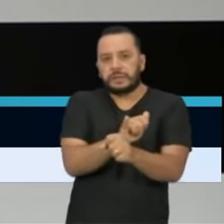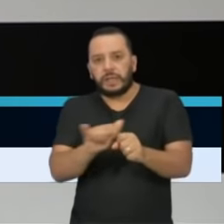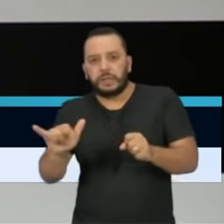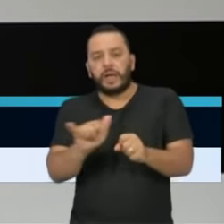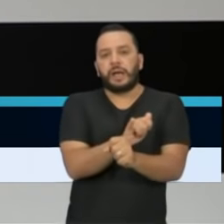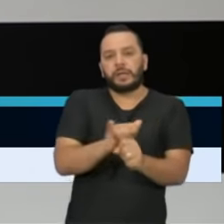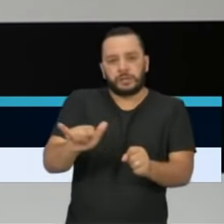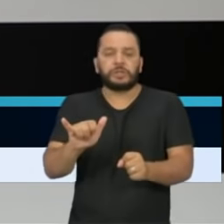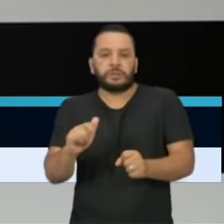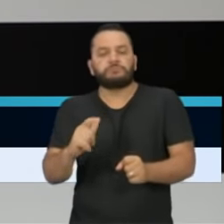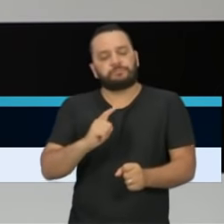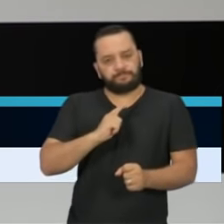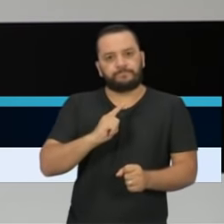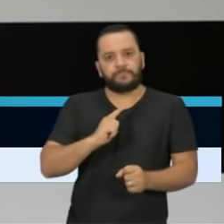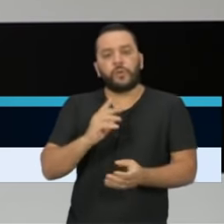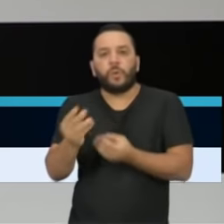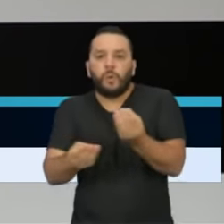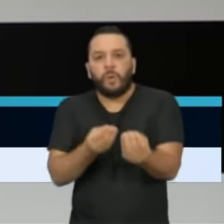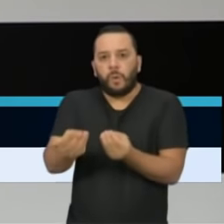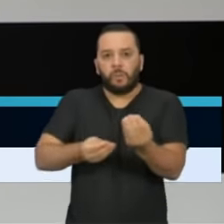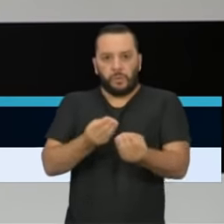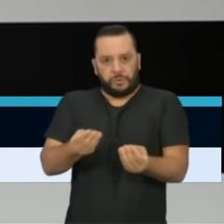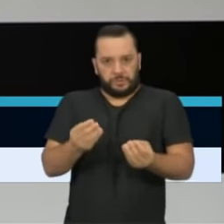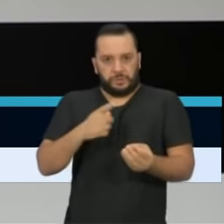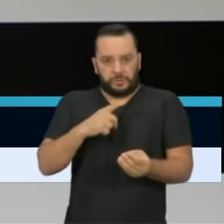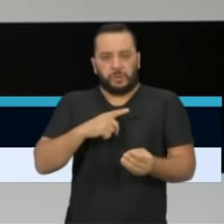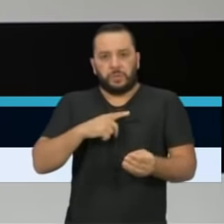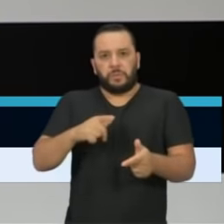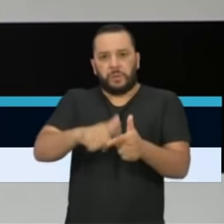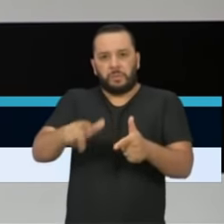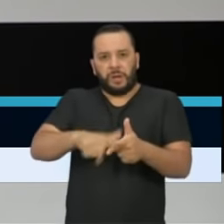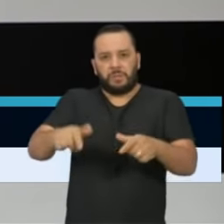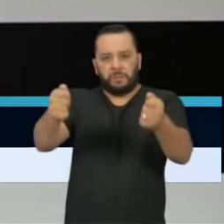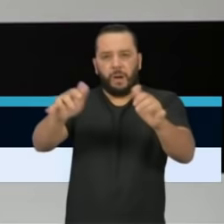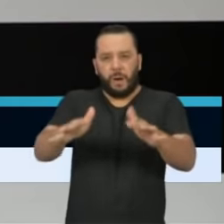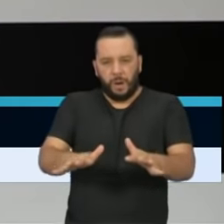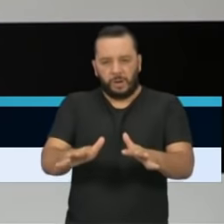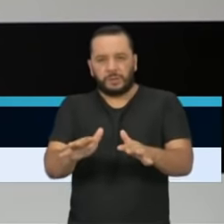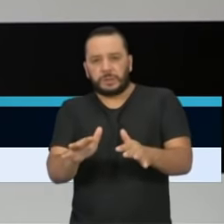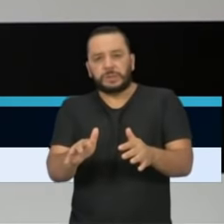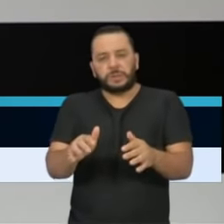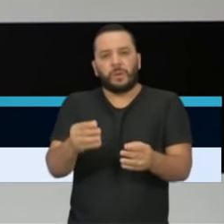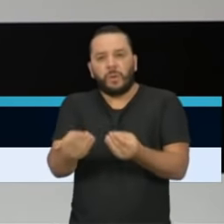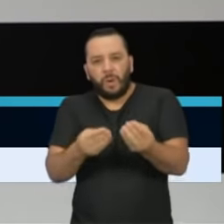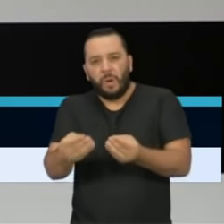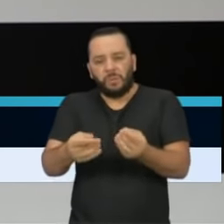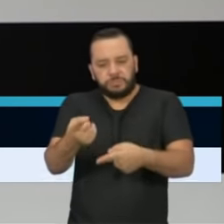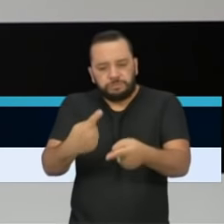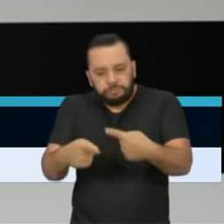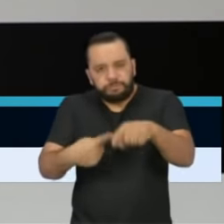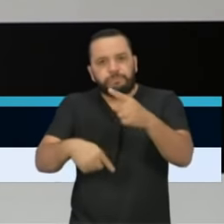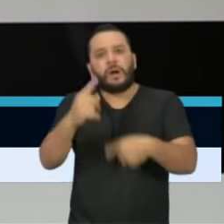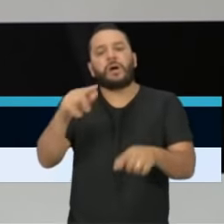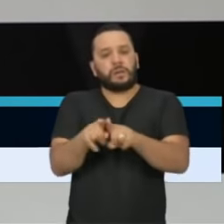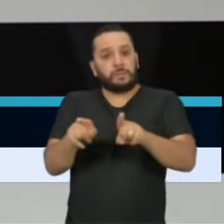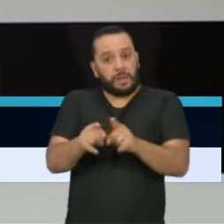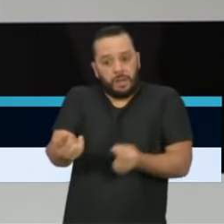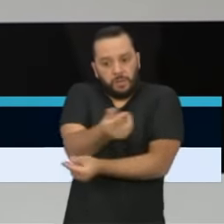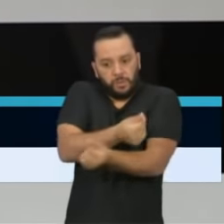para reduzir o efeito dessa crise de saúde e também os efeitos econômicos. São Paulo